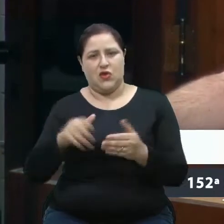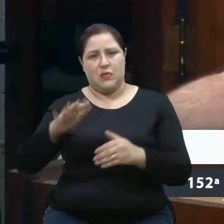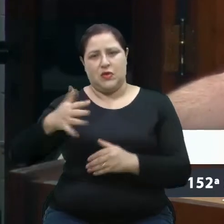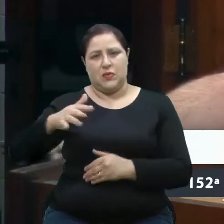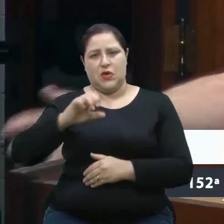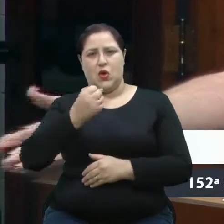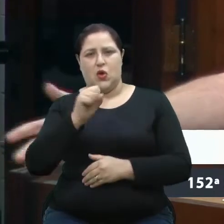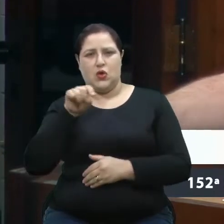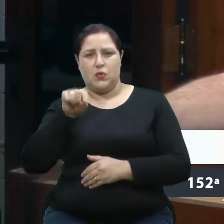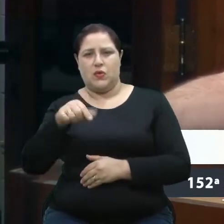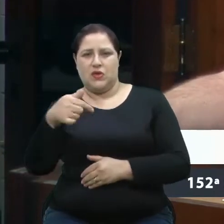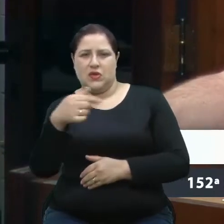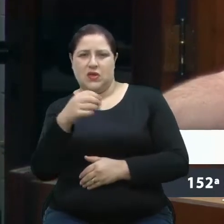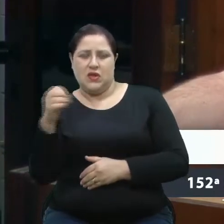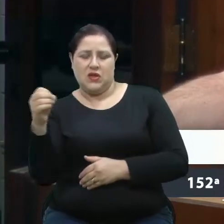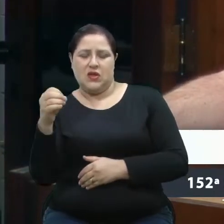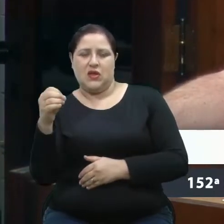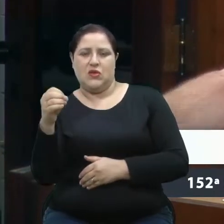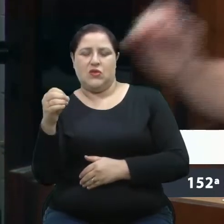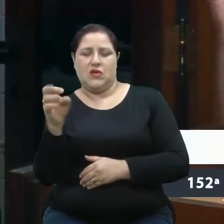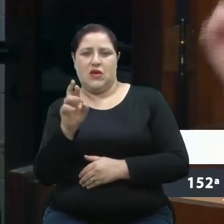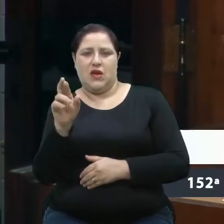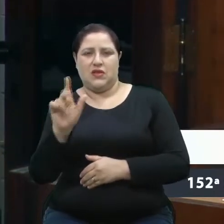R$ 8.700 líquidos.